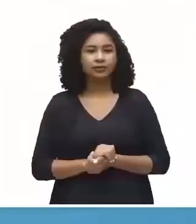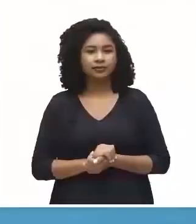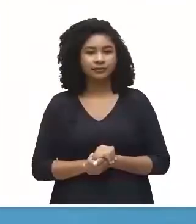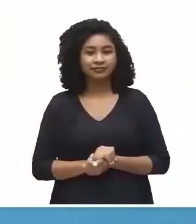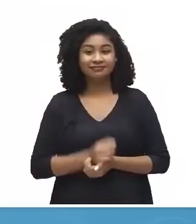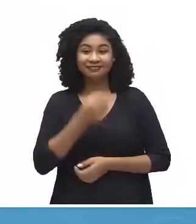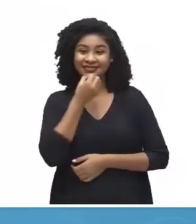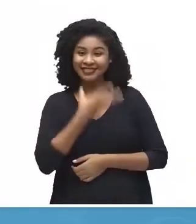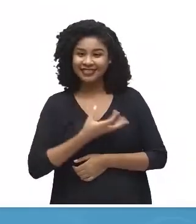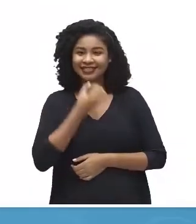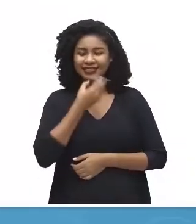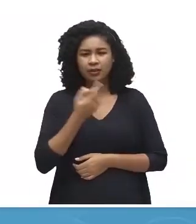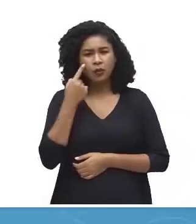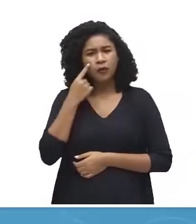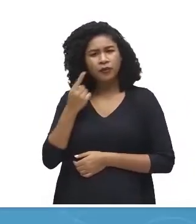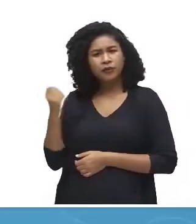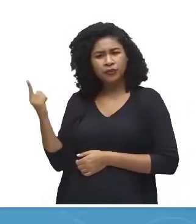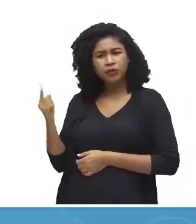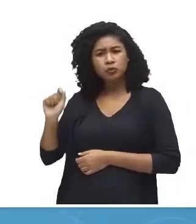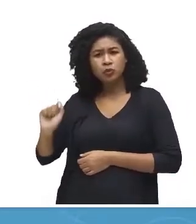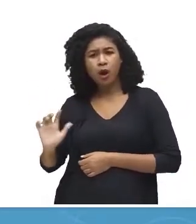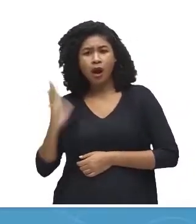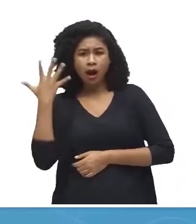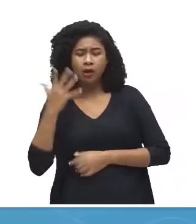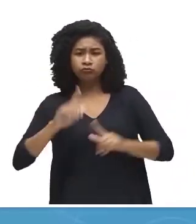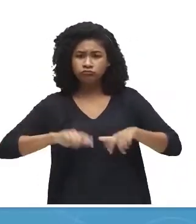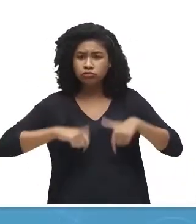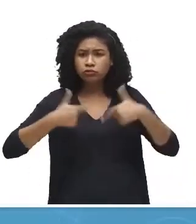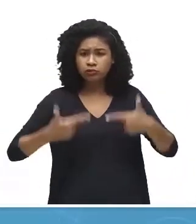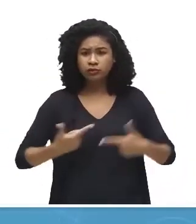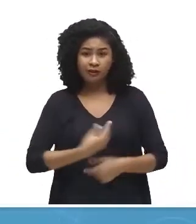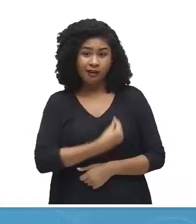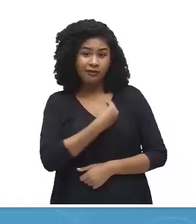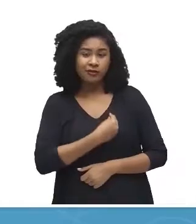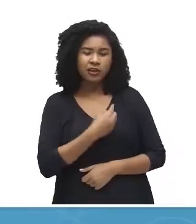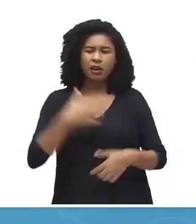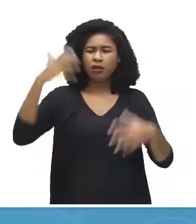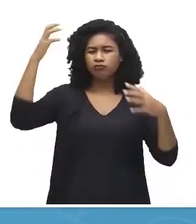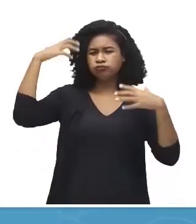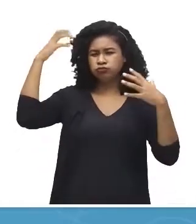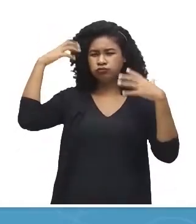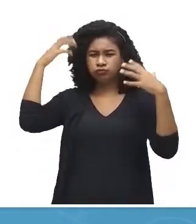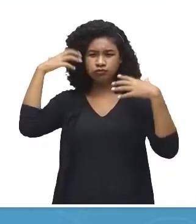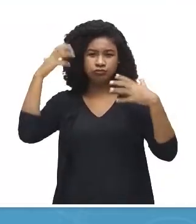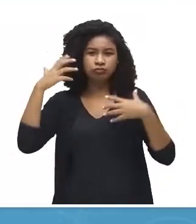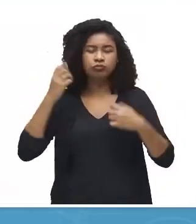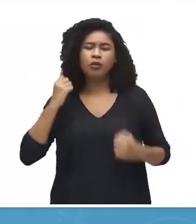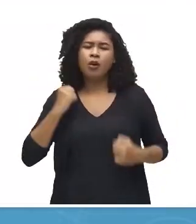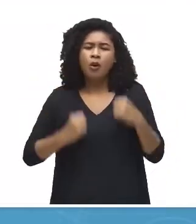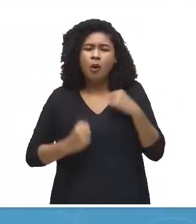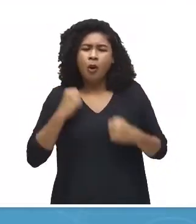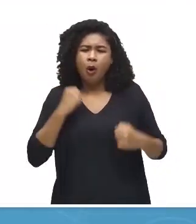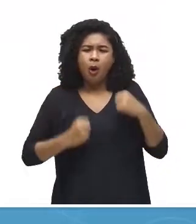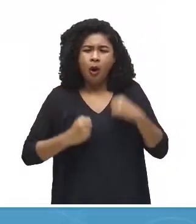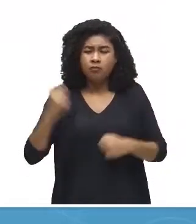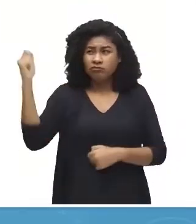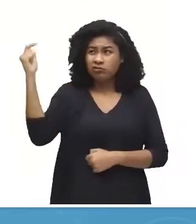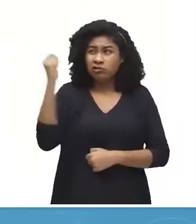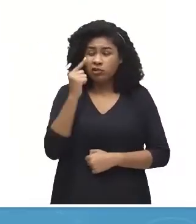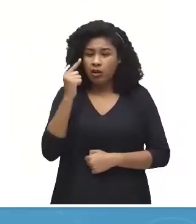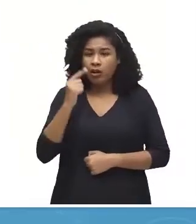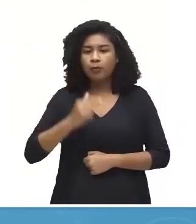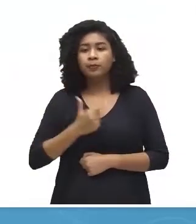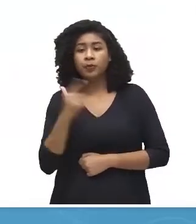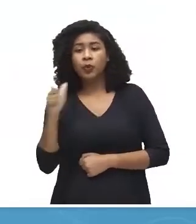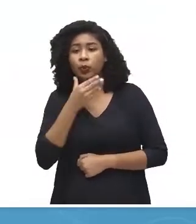Muito bem, a gente viu aí várias situações, né? Tomando banho, a pessoa correndo ali no sol, um rapaz ali no